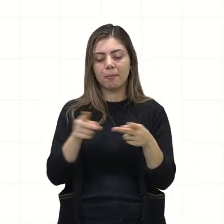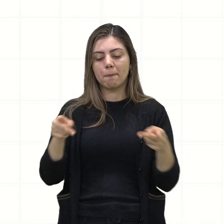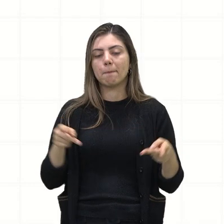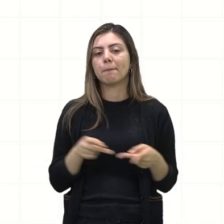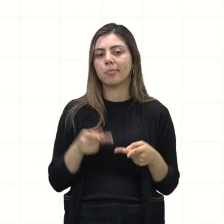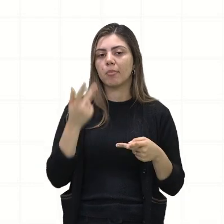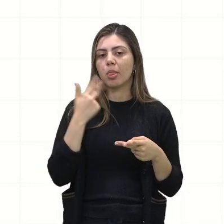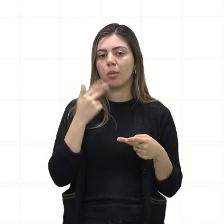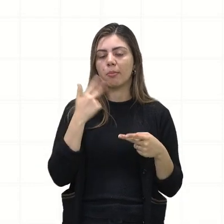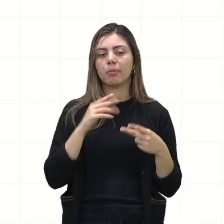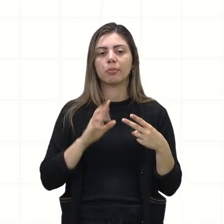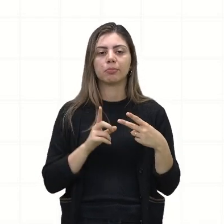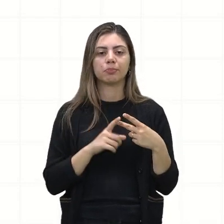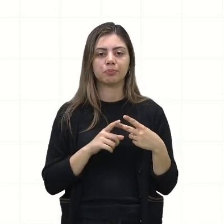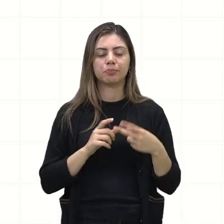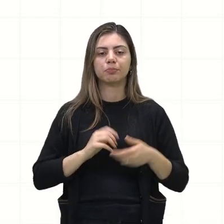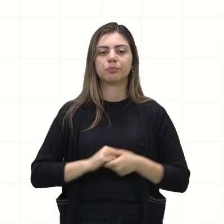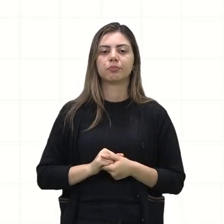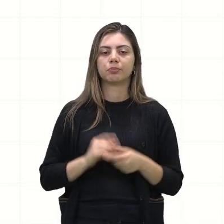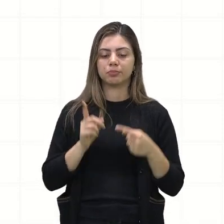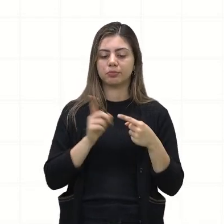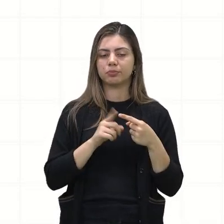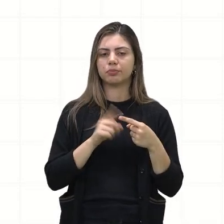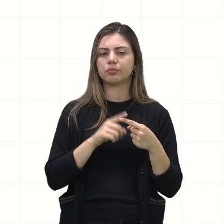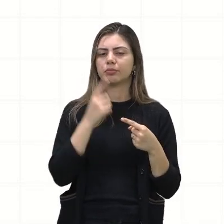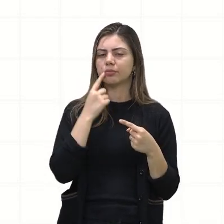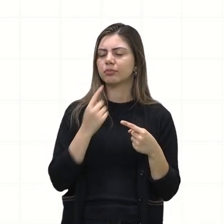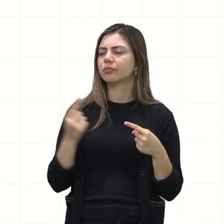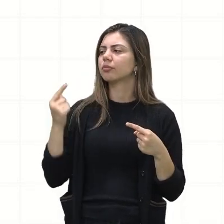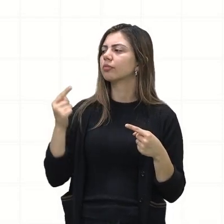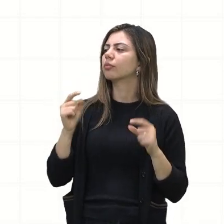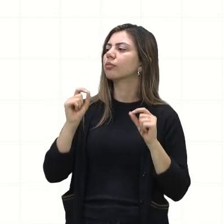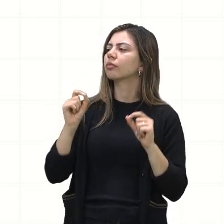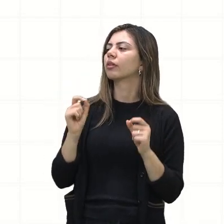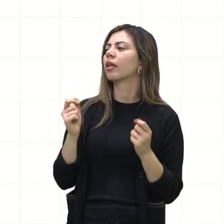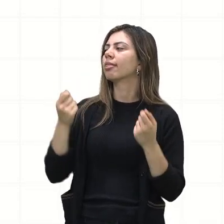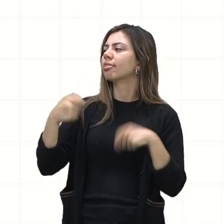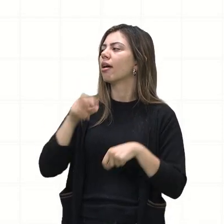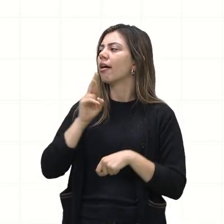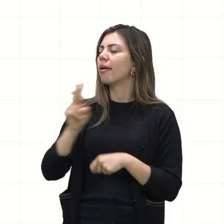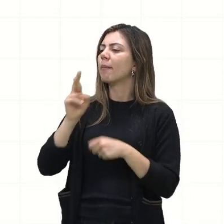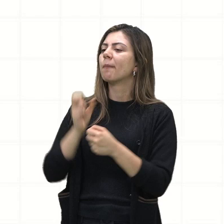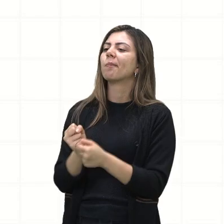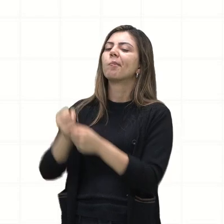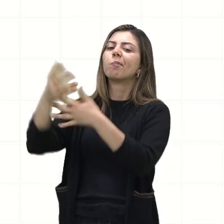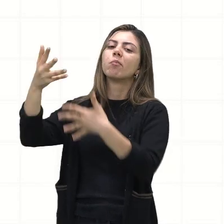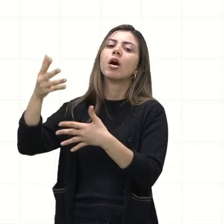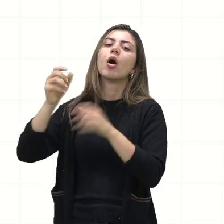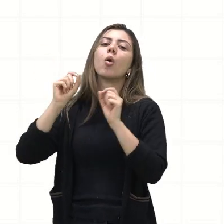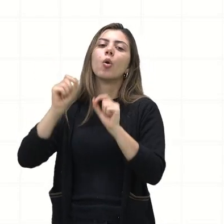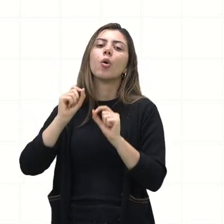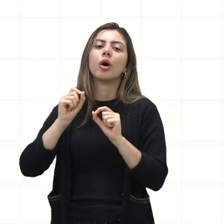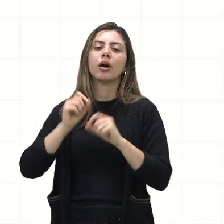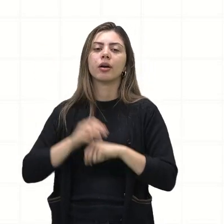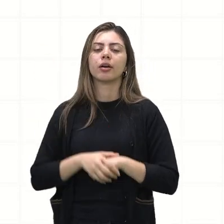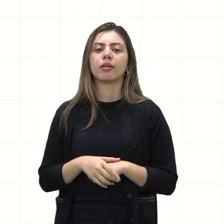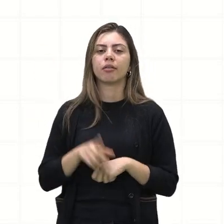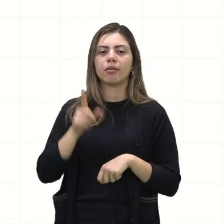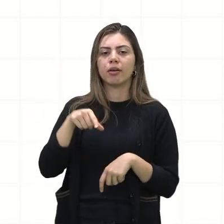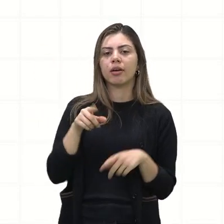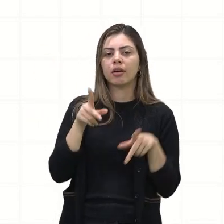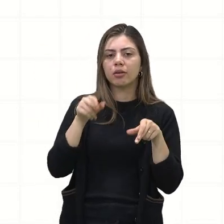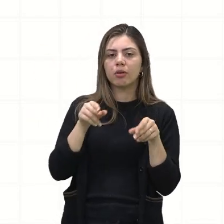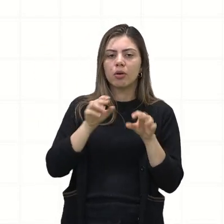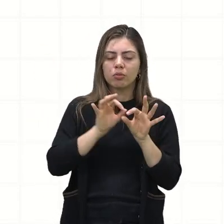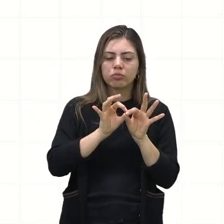tradicional. E olha só, por que que é árvore de possibilidades, né? tipo uns ramos aqui, ó. Nós temos aqui